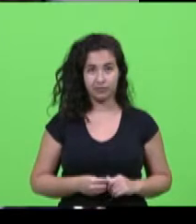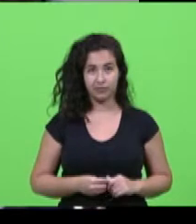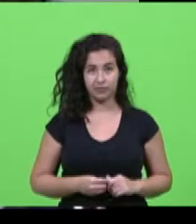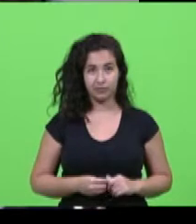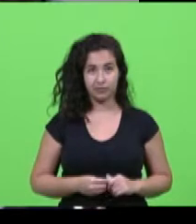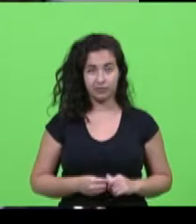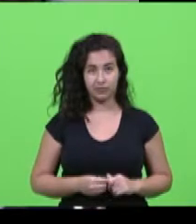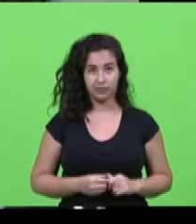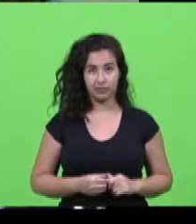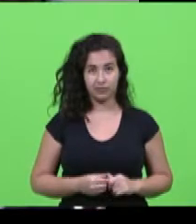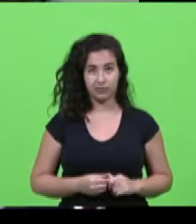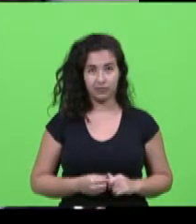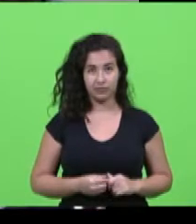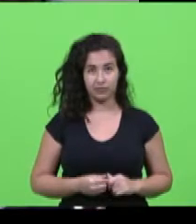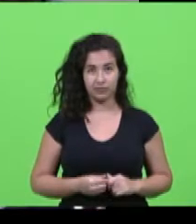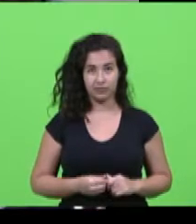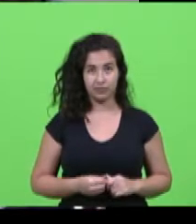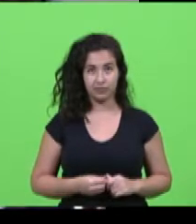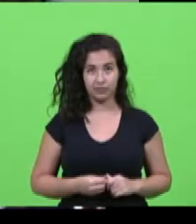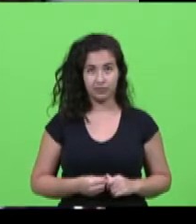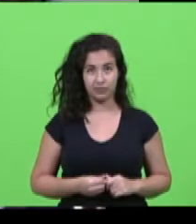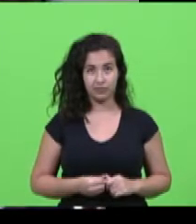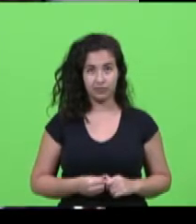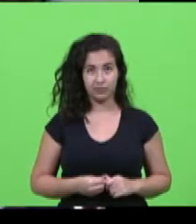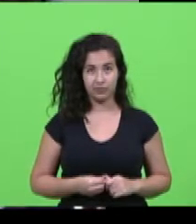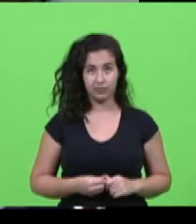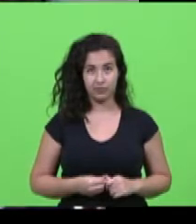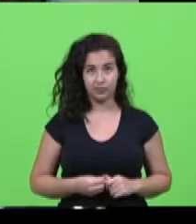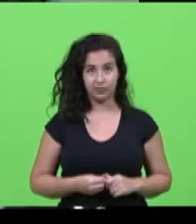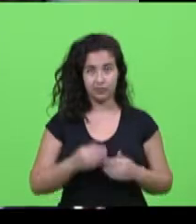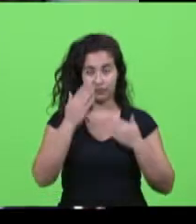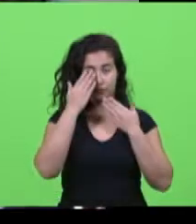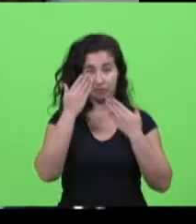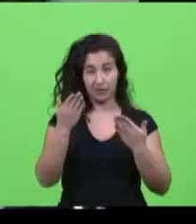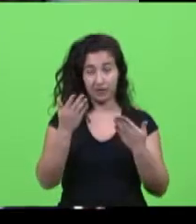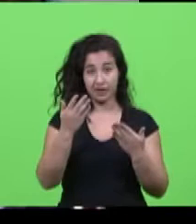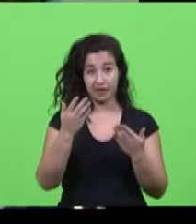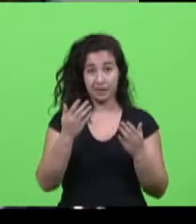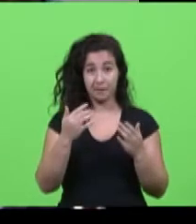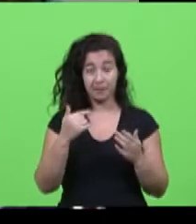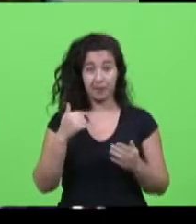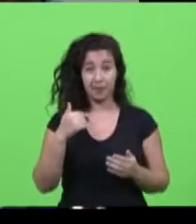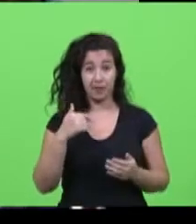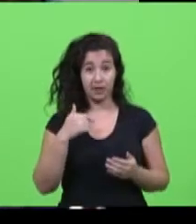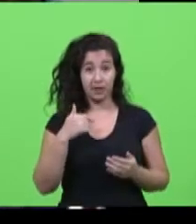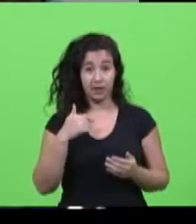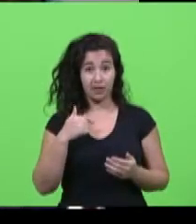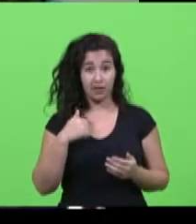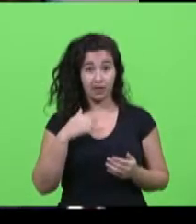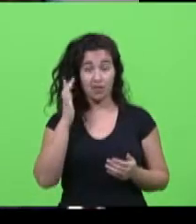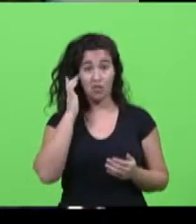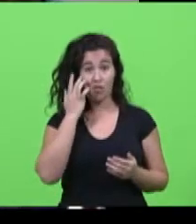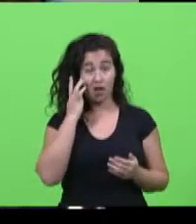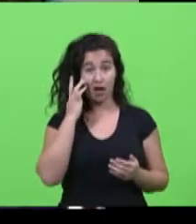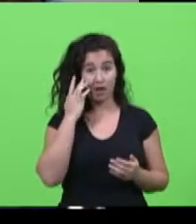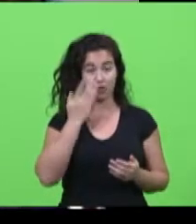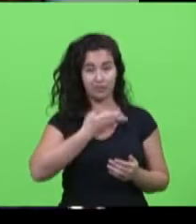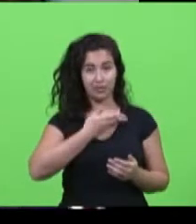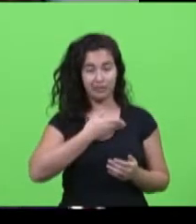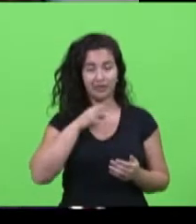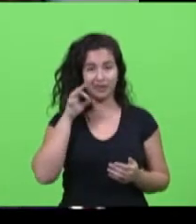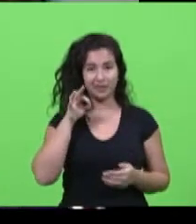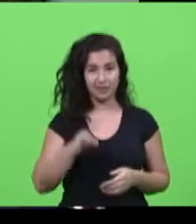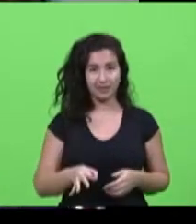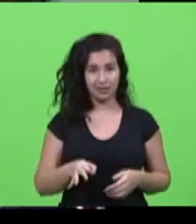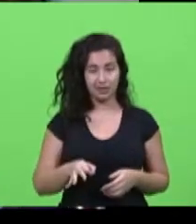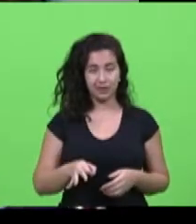Ok. Ok. Obrigada. Apesar de eu achar que a colega está completamente certa,